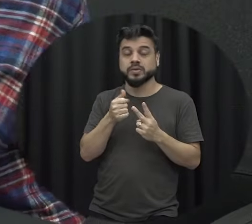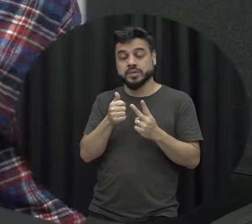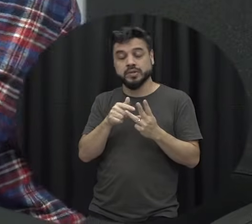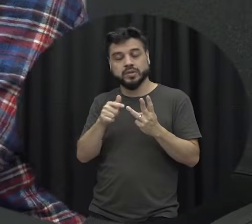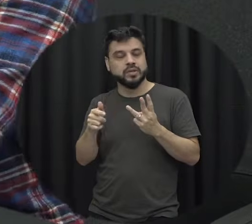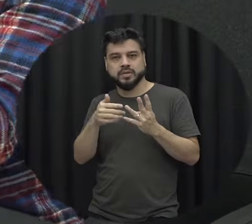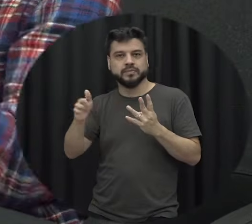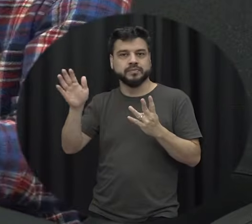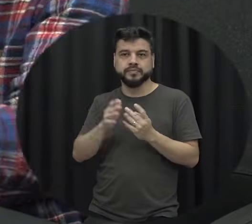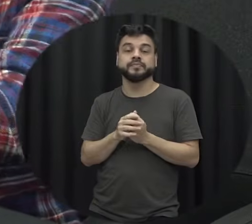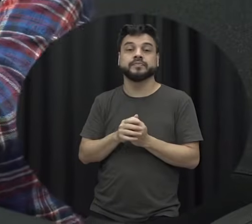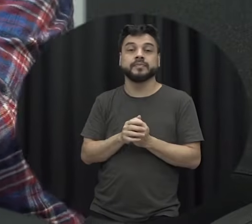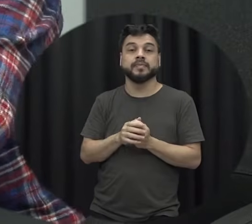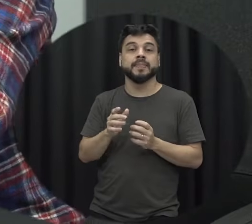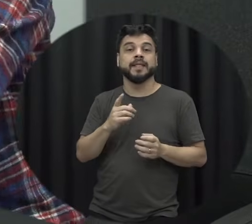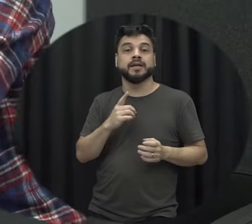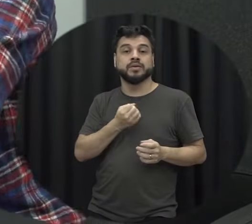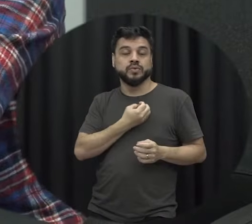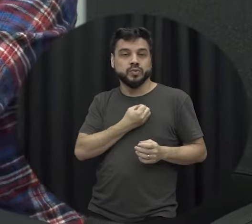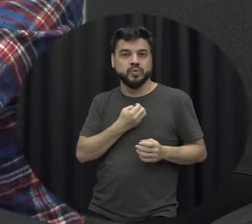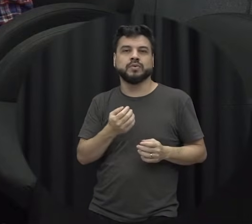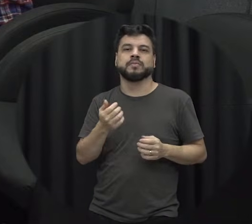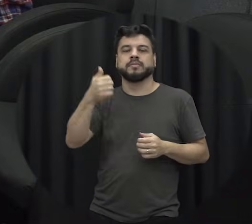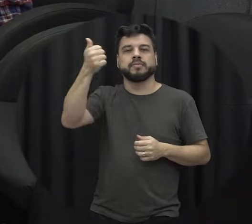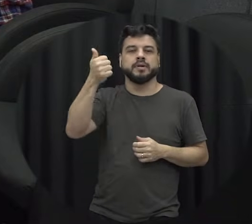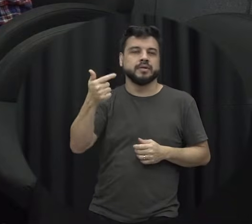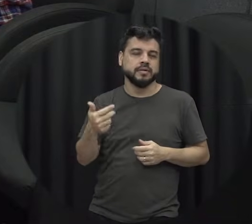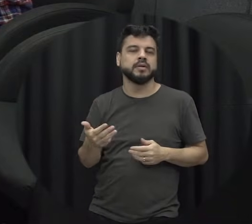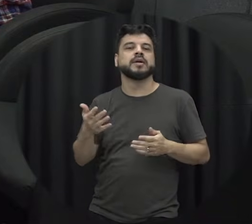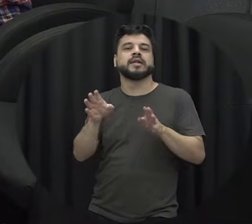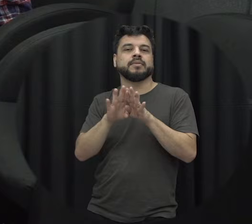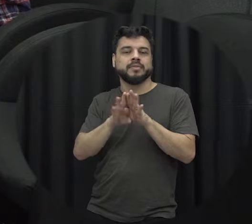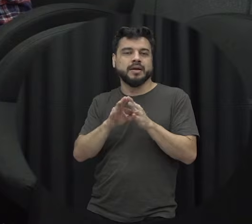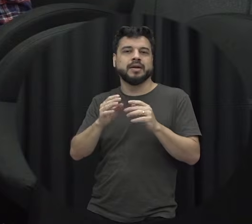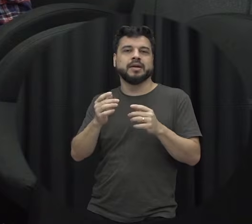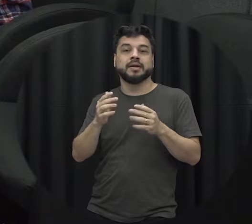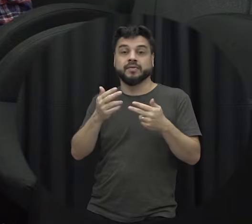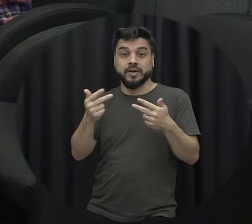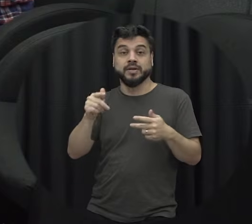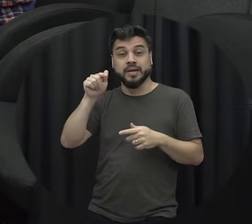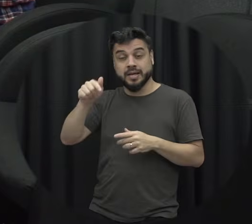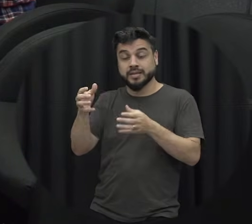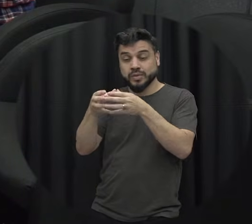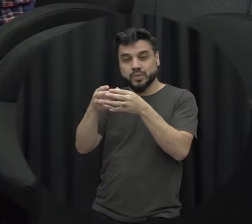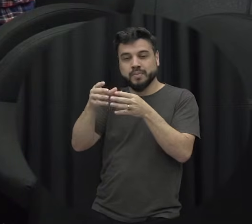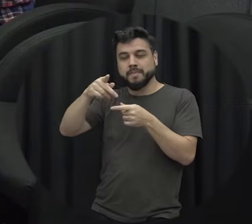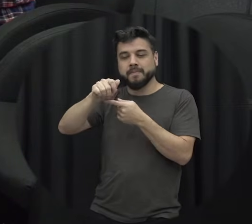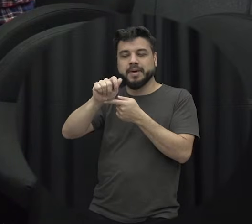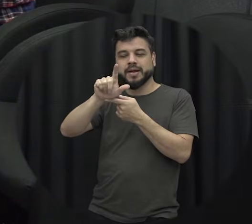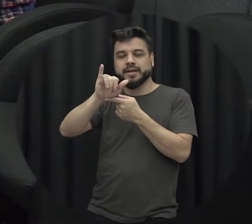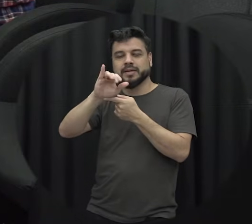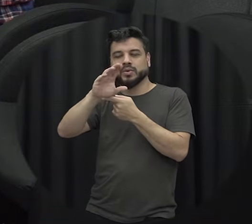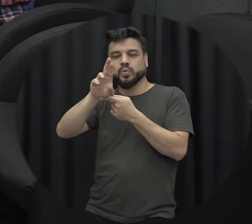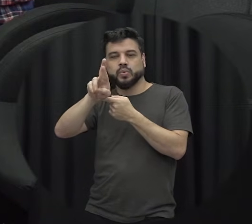segundo, terceiro e assim sucessivamente. Os palicures, para vocês terem ideia, o número para